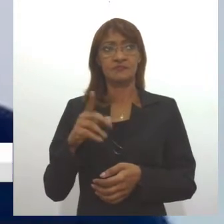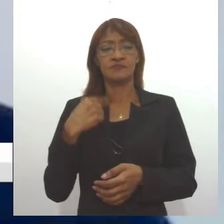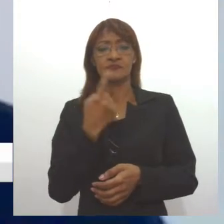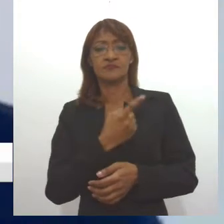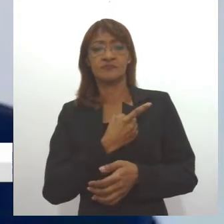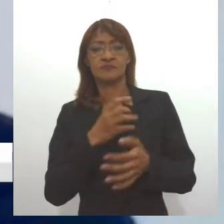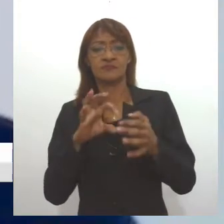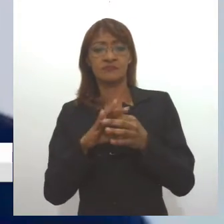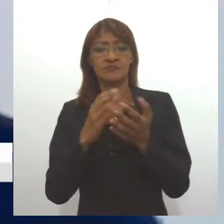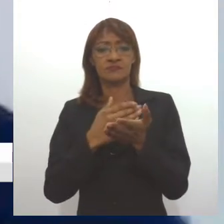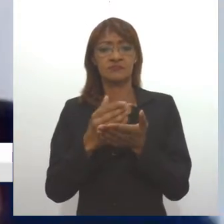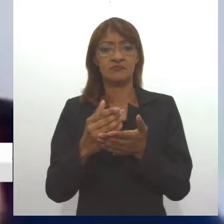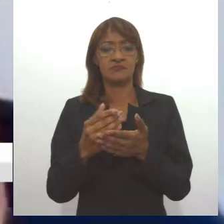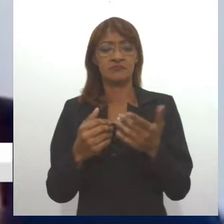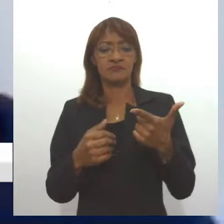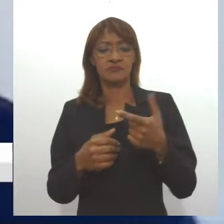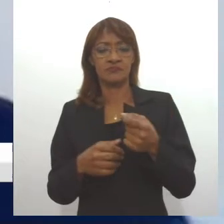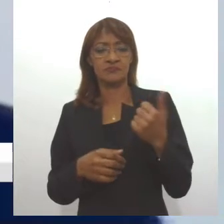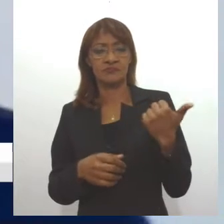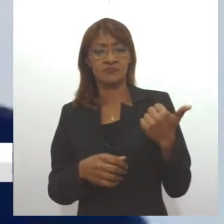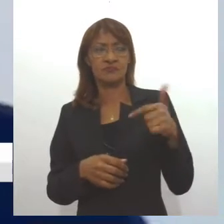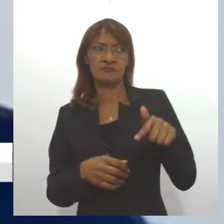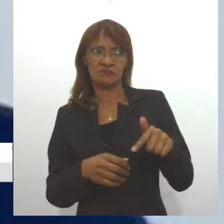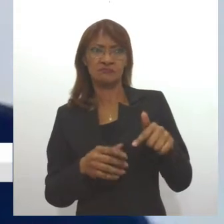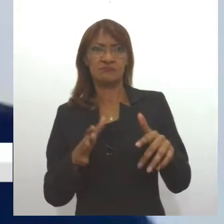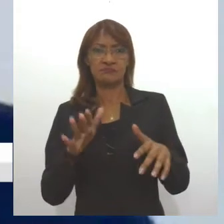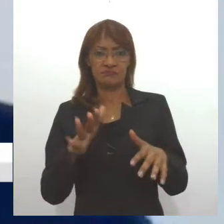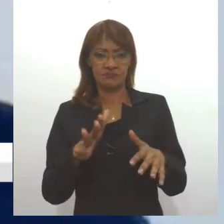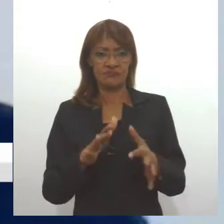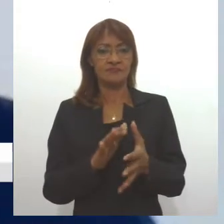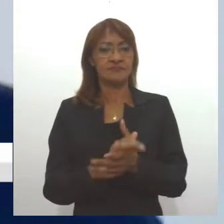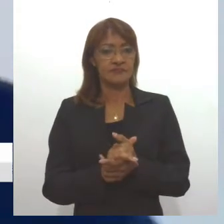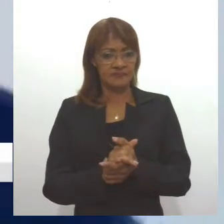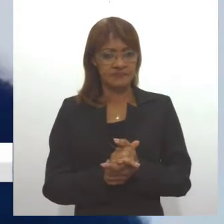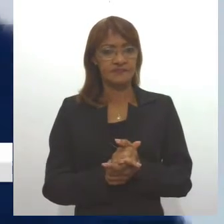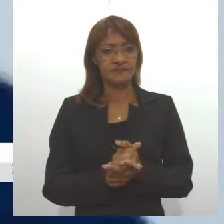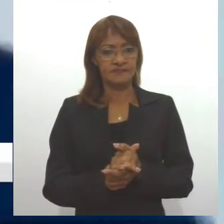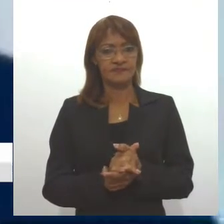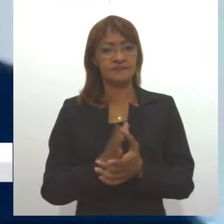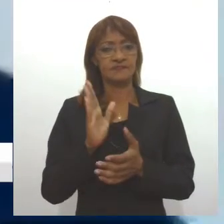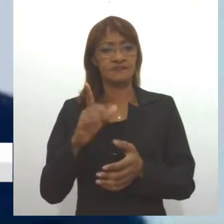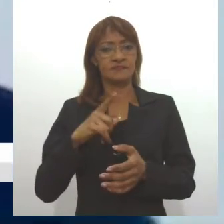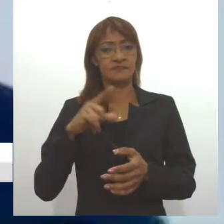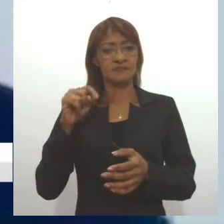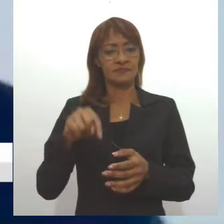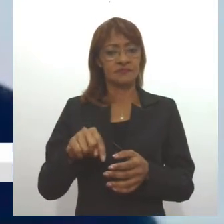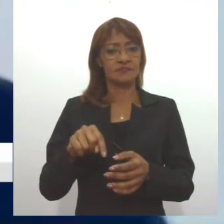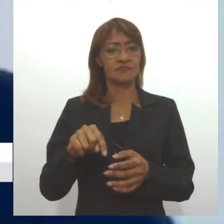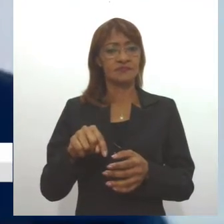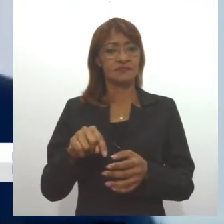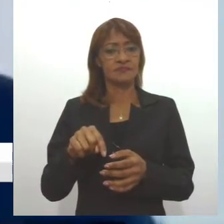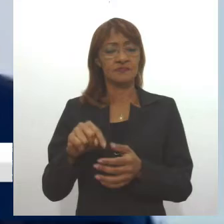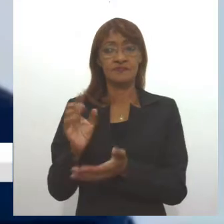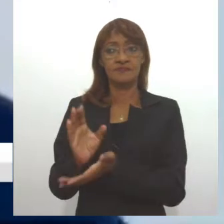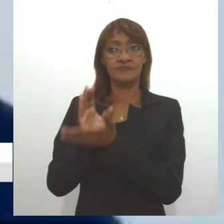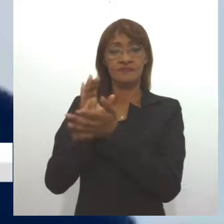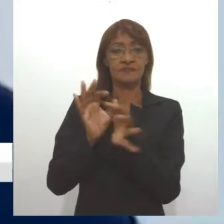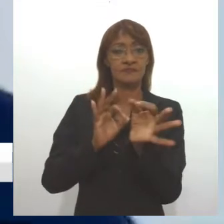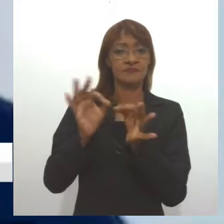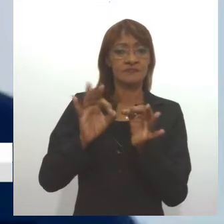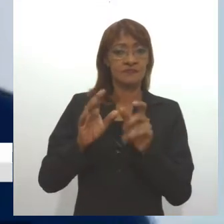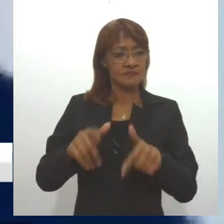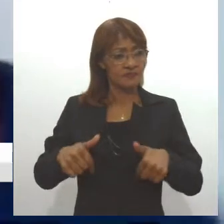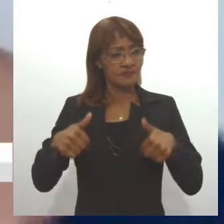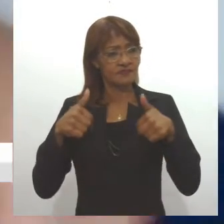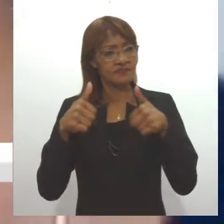partir do ano de 2017, se eu não me engano, a construção do Conselho, da luta pelo